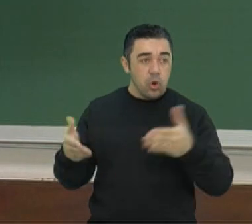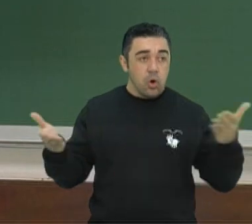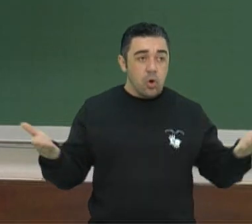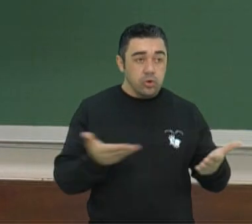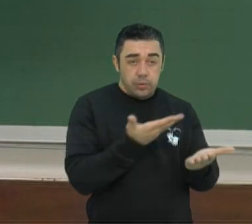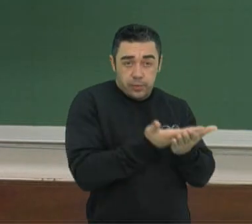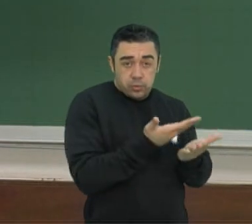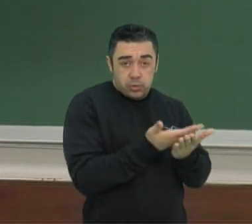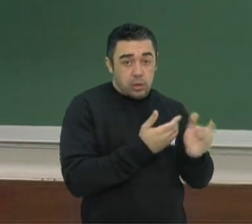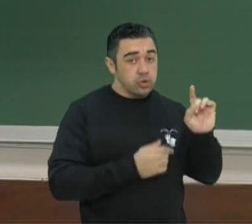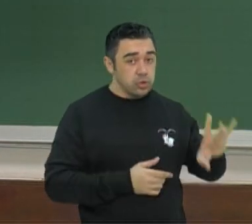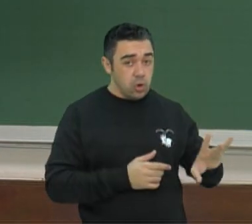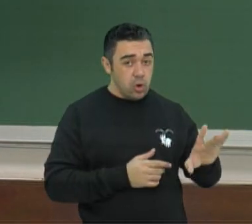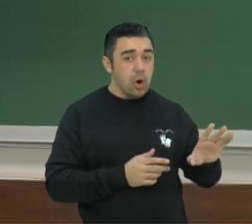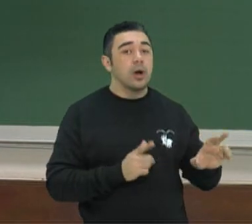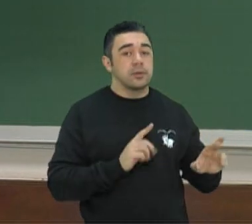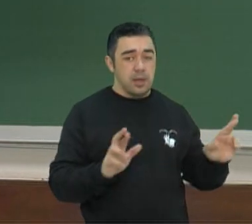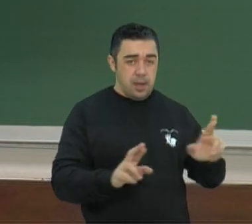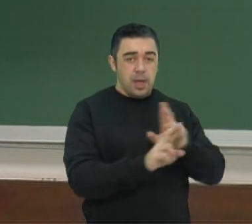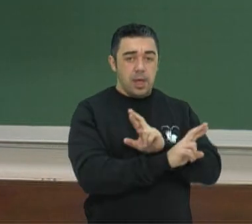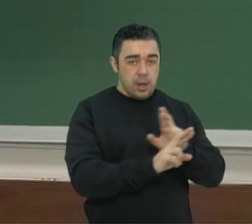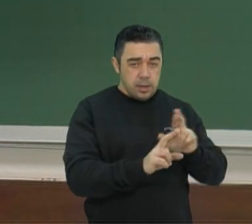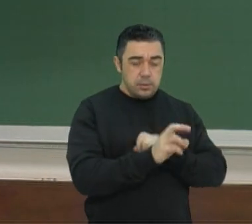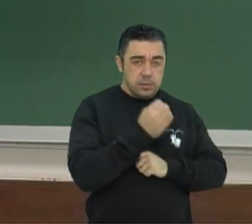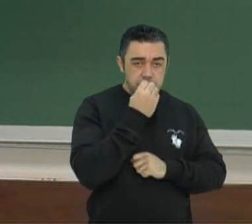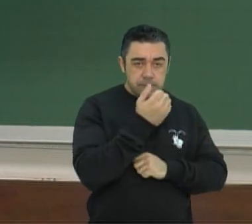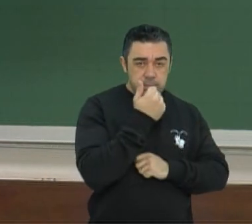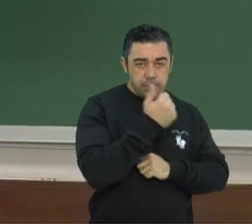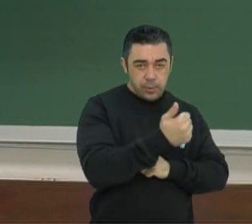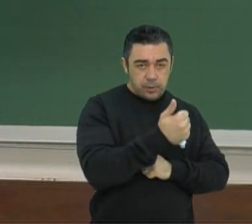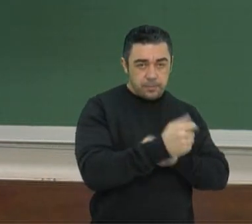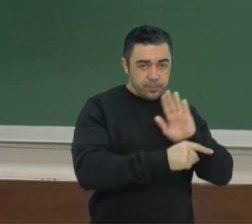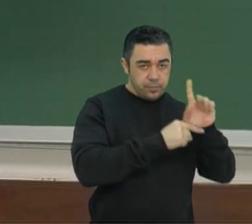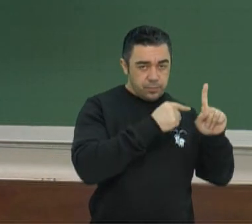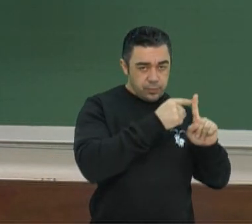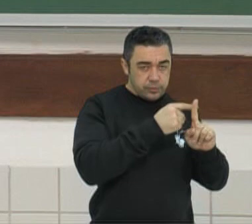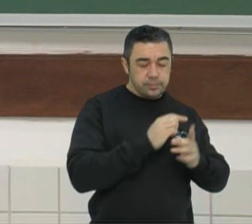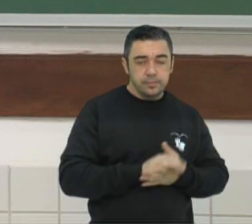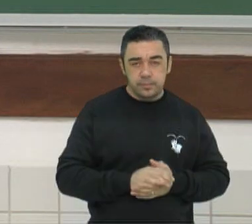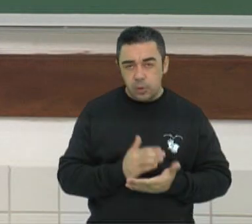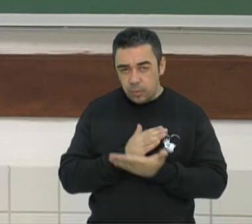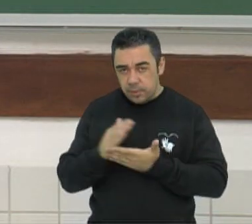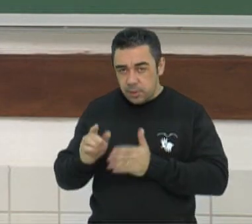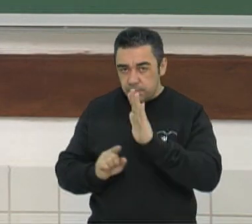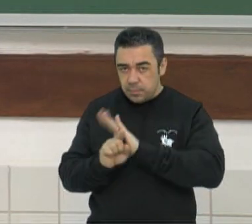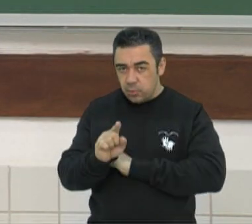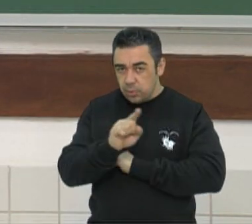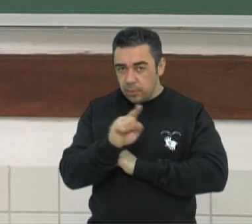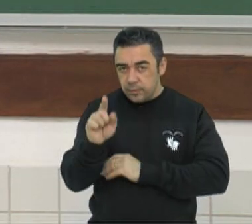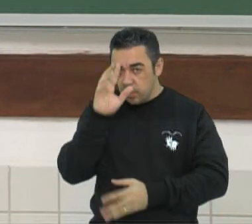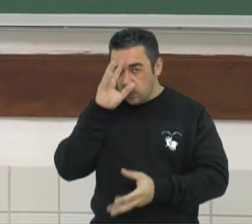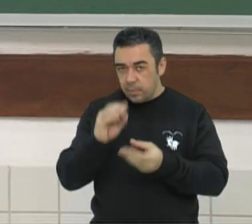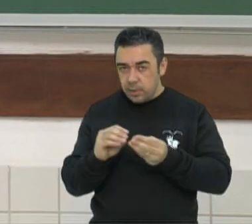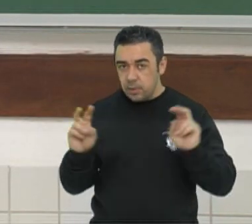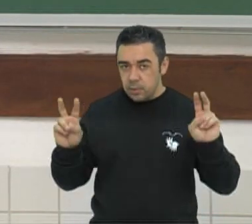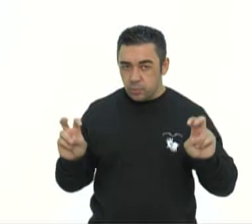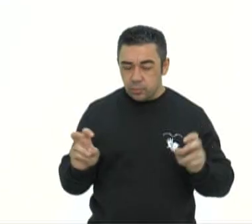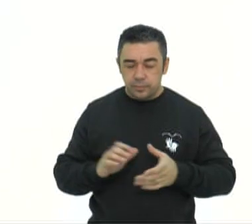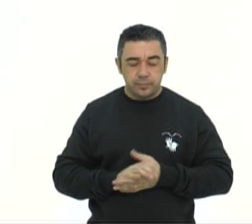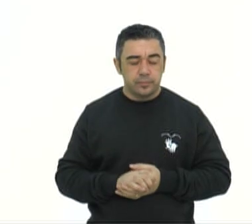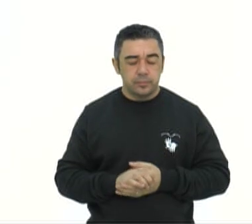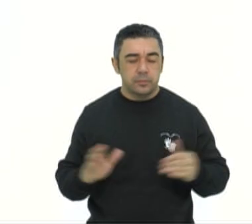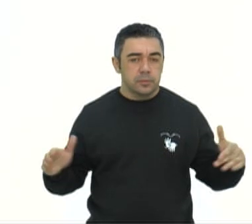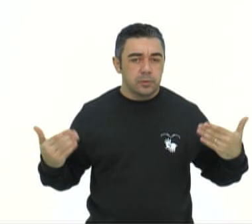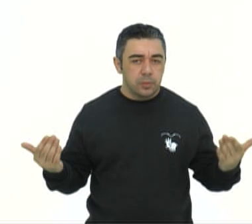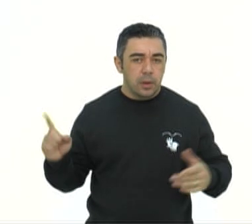só as harmônicas. As desarmônicas vão ficar para a aula que vem, ok? Então, vamos começar direto com o quiz, para ver se vocês entendem um pouco do assunto.